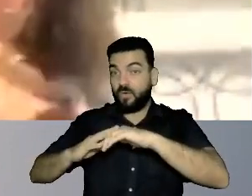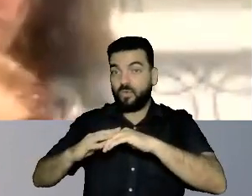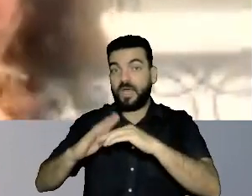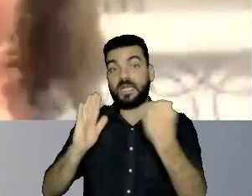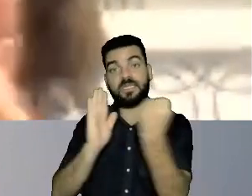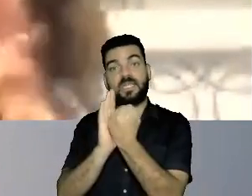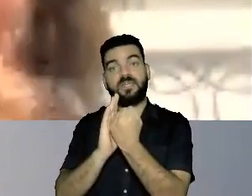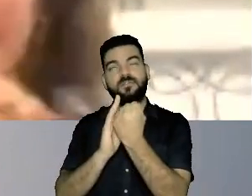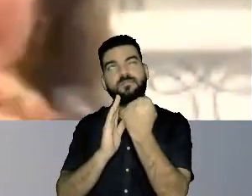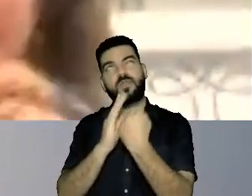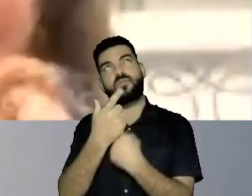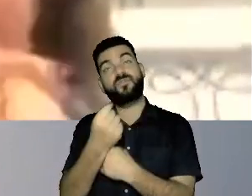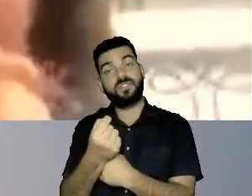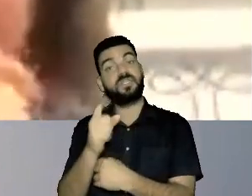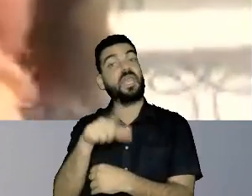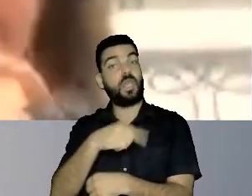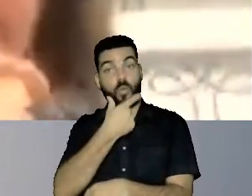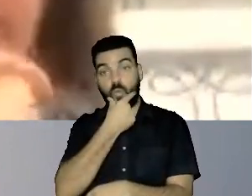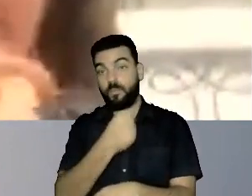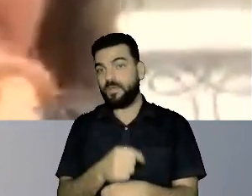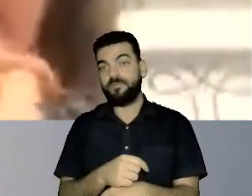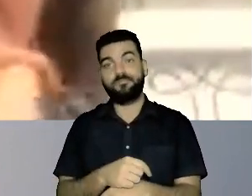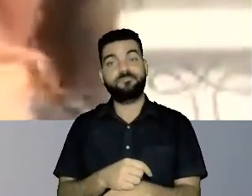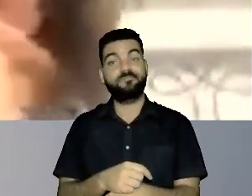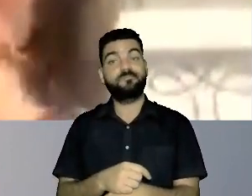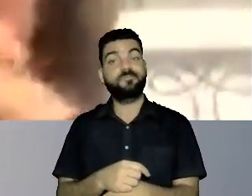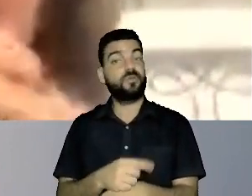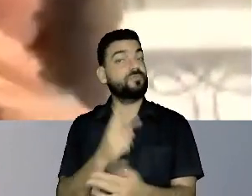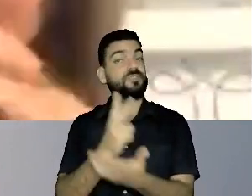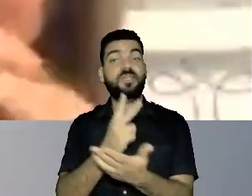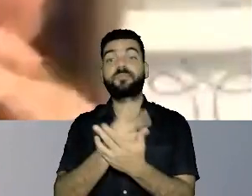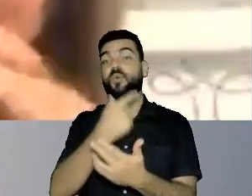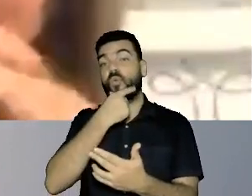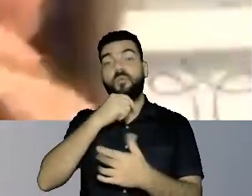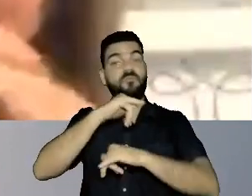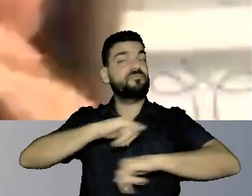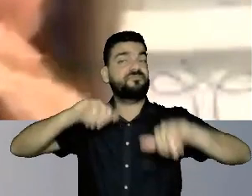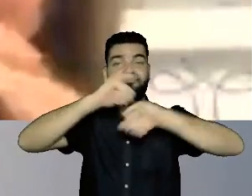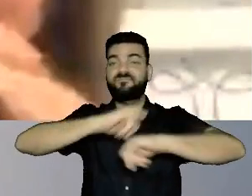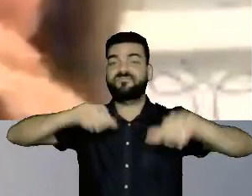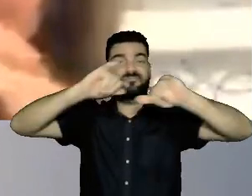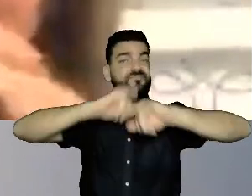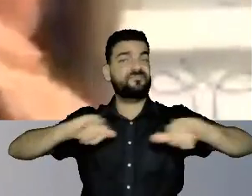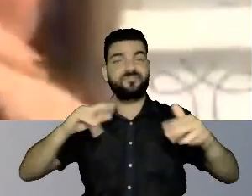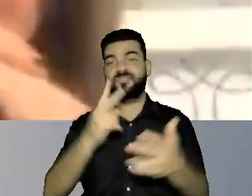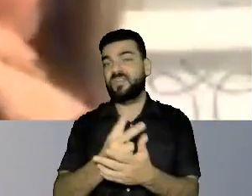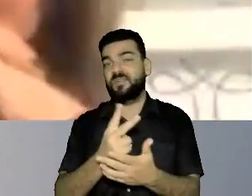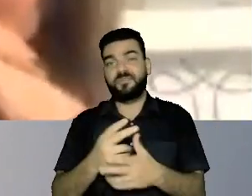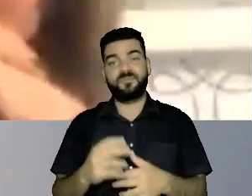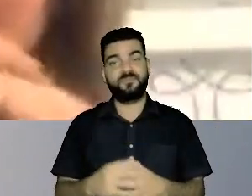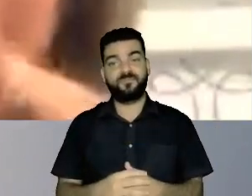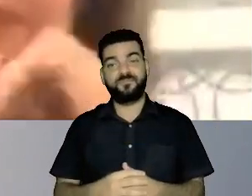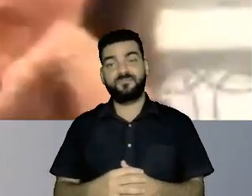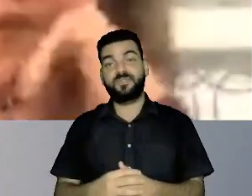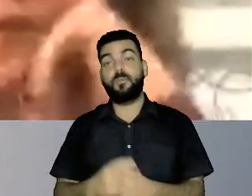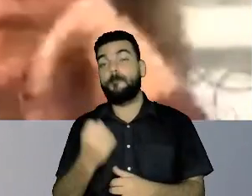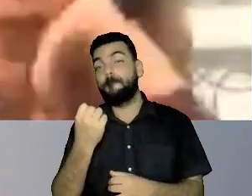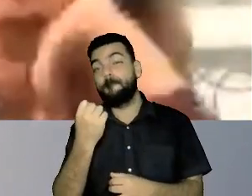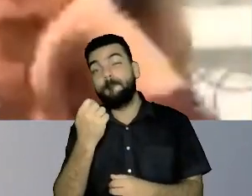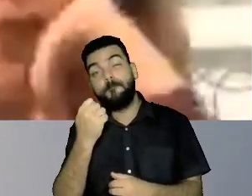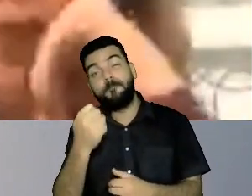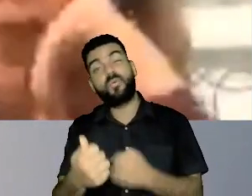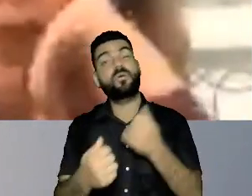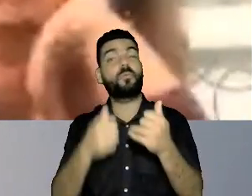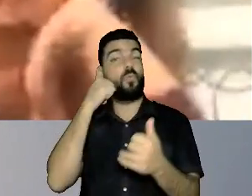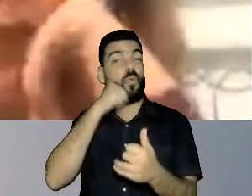consideração que a maior parte dos historiadores que nós temos até metade do século XX eram homens. Então, sempre a história era contada